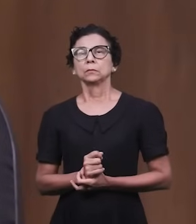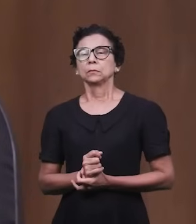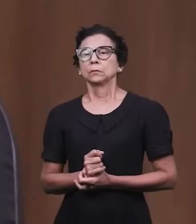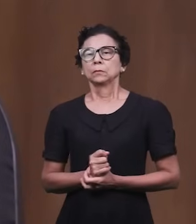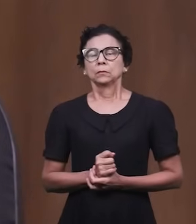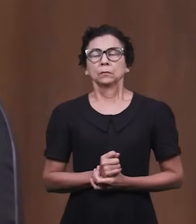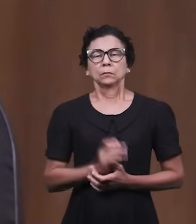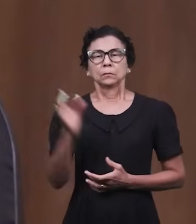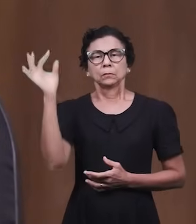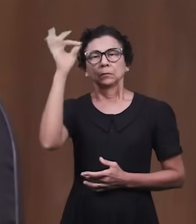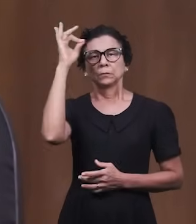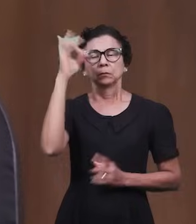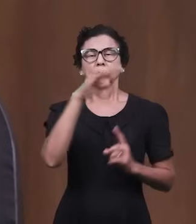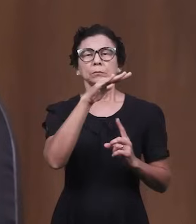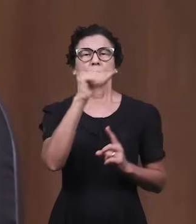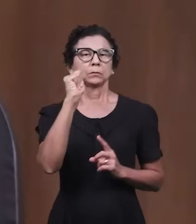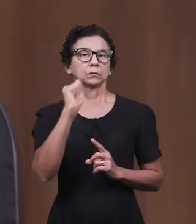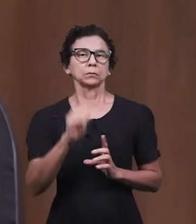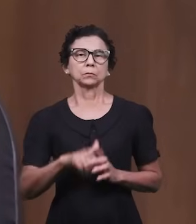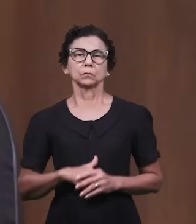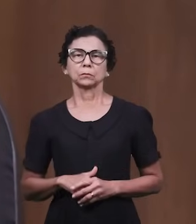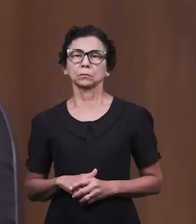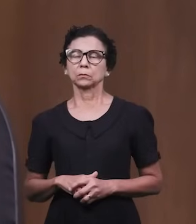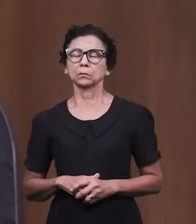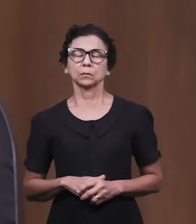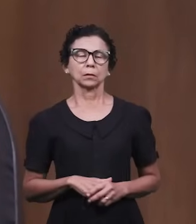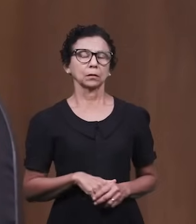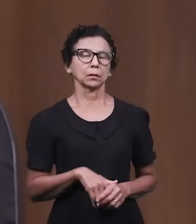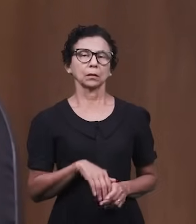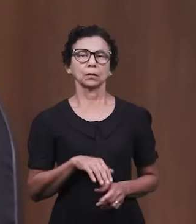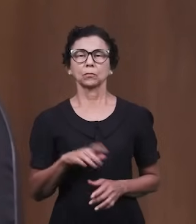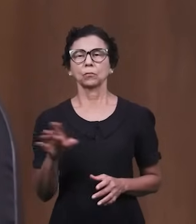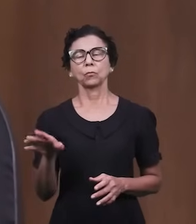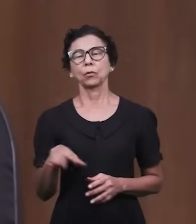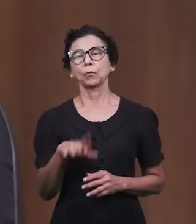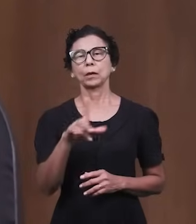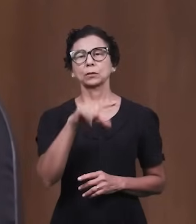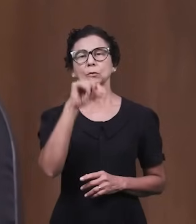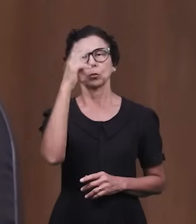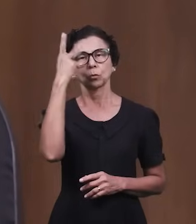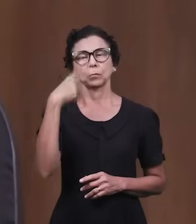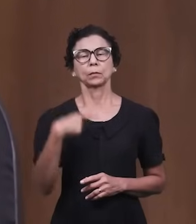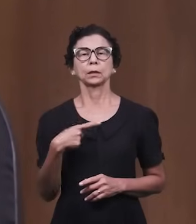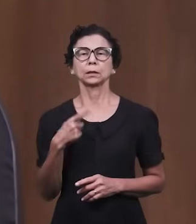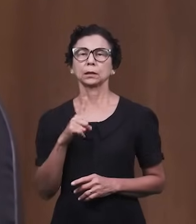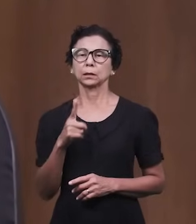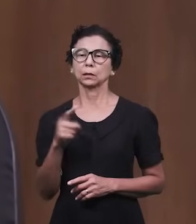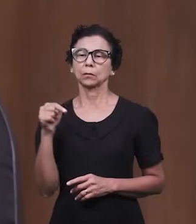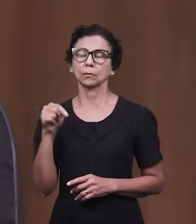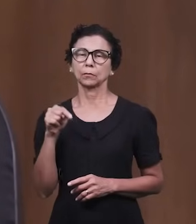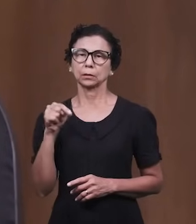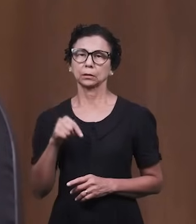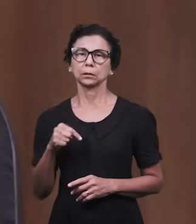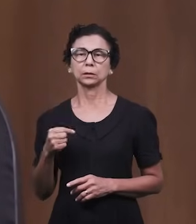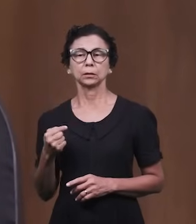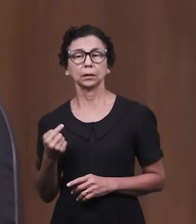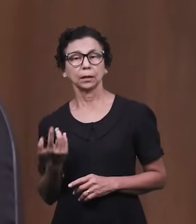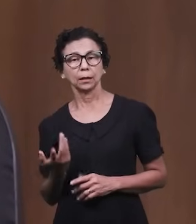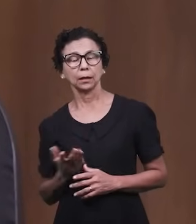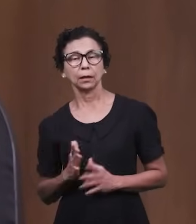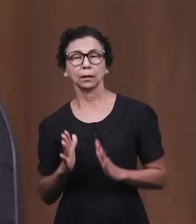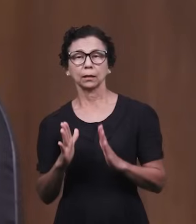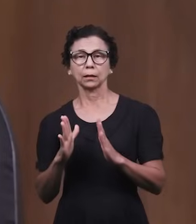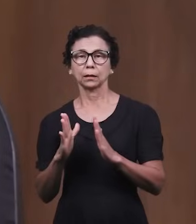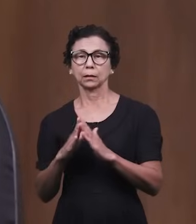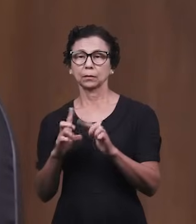Santo colocou, não é simplesmente porque alguém o eleger. No nosso meio a coisa caminha mais ou menos